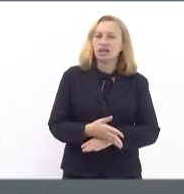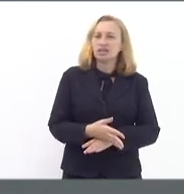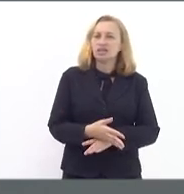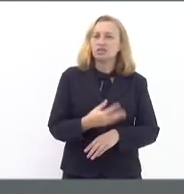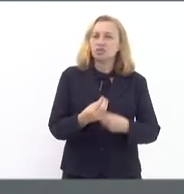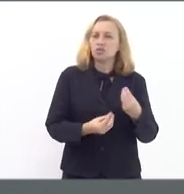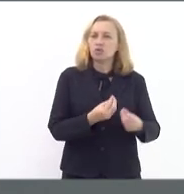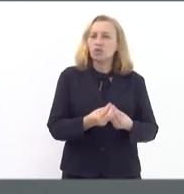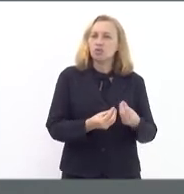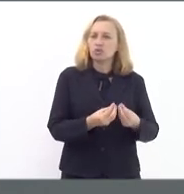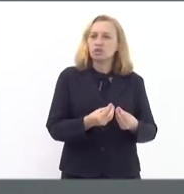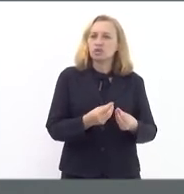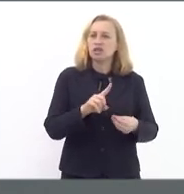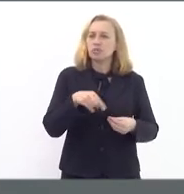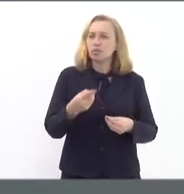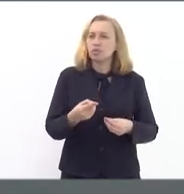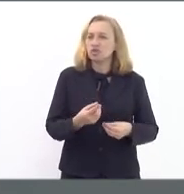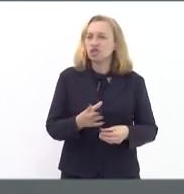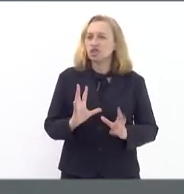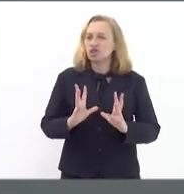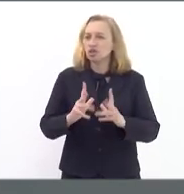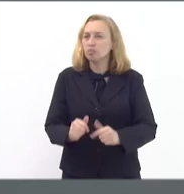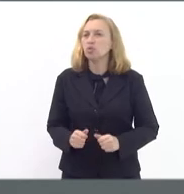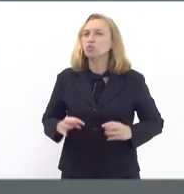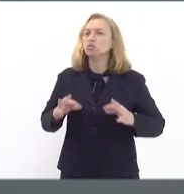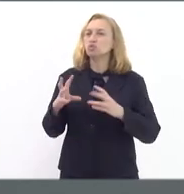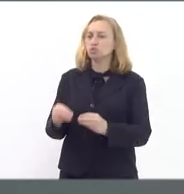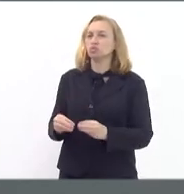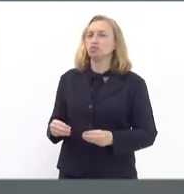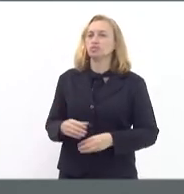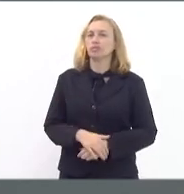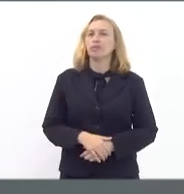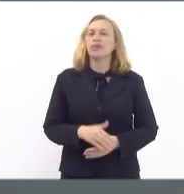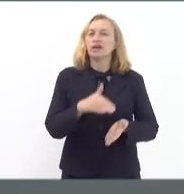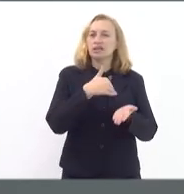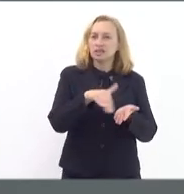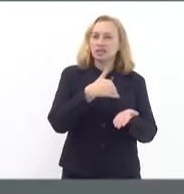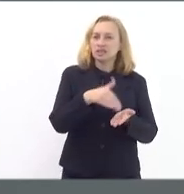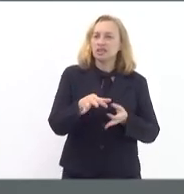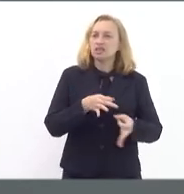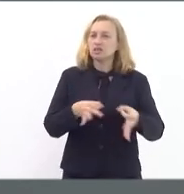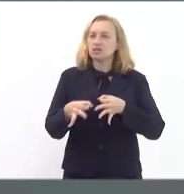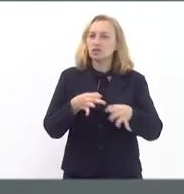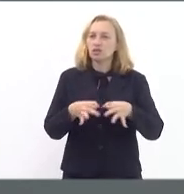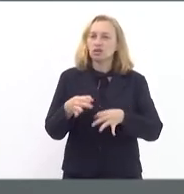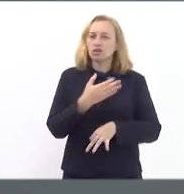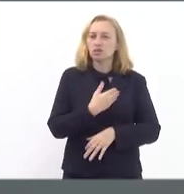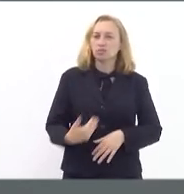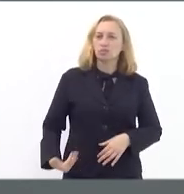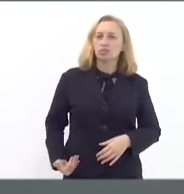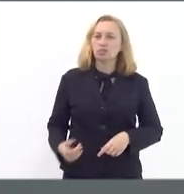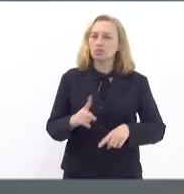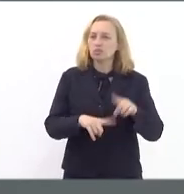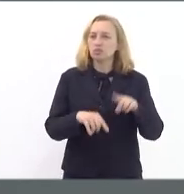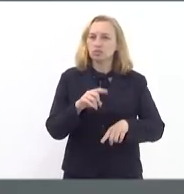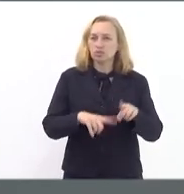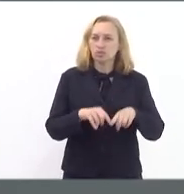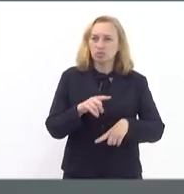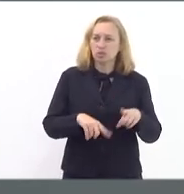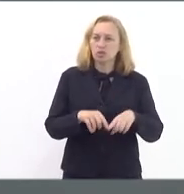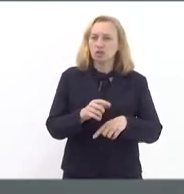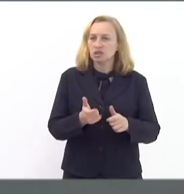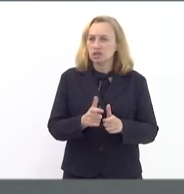apagar nossa chegada aí só quantidade de material apreendido para a gente vai como a secretaria de ordem pública de alguma Recife o material muito mais muito mais material